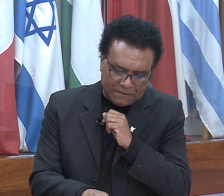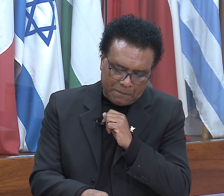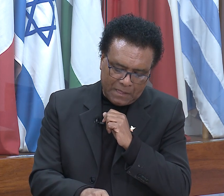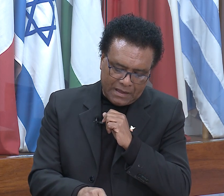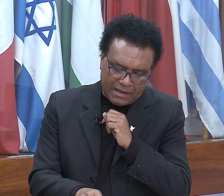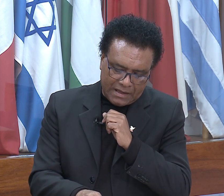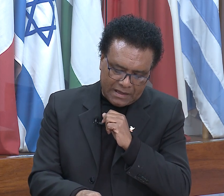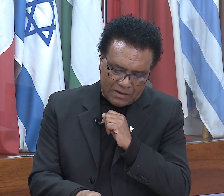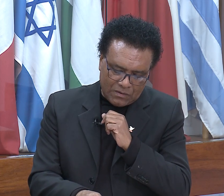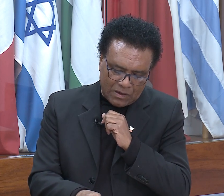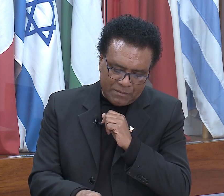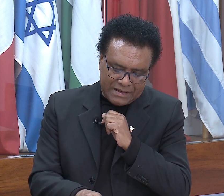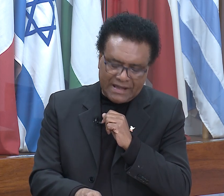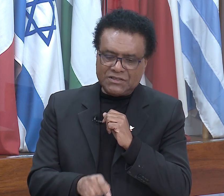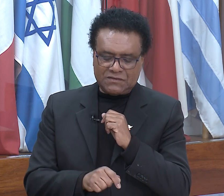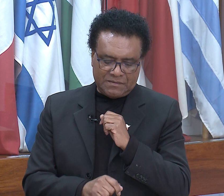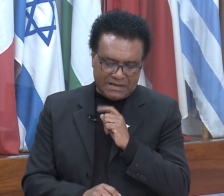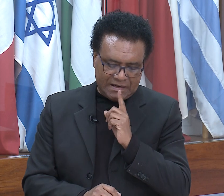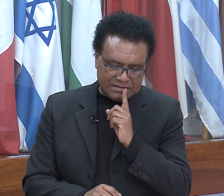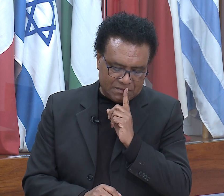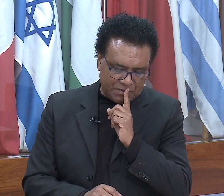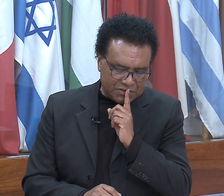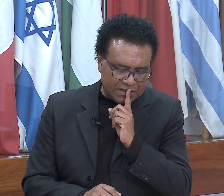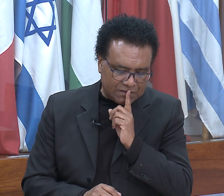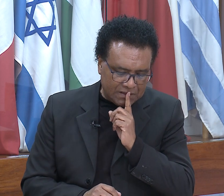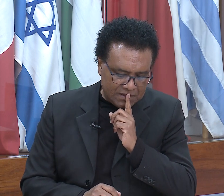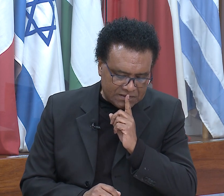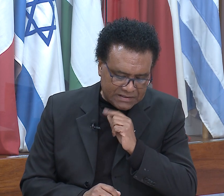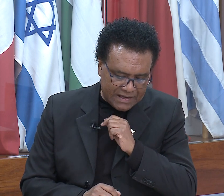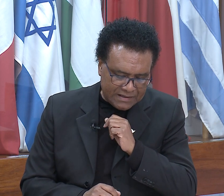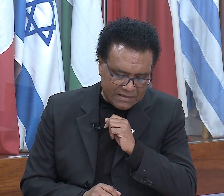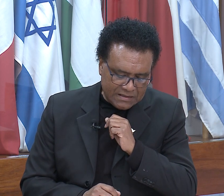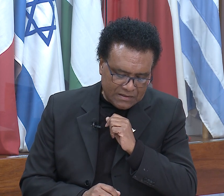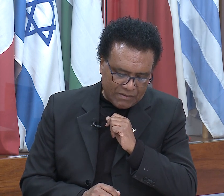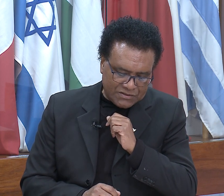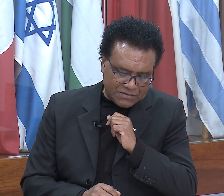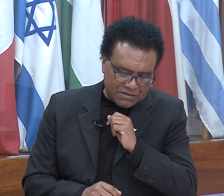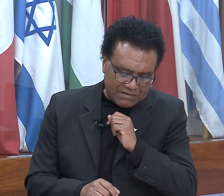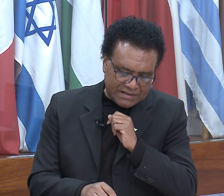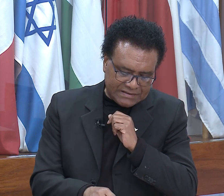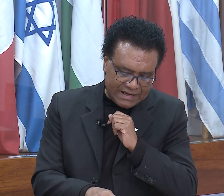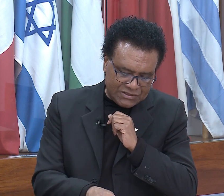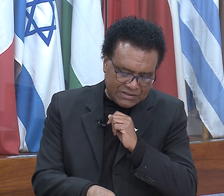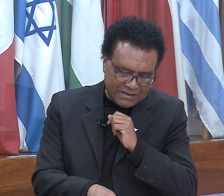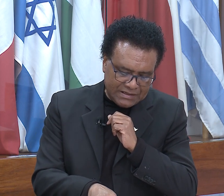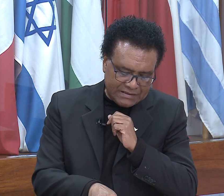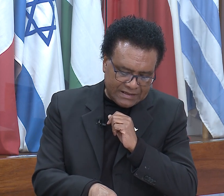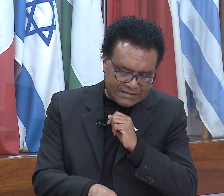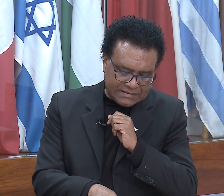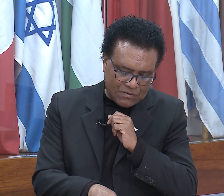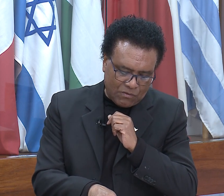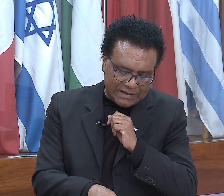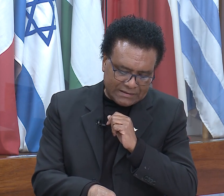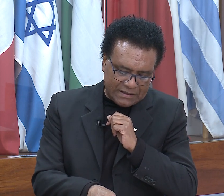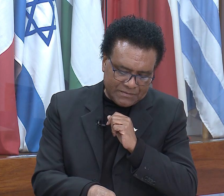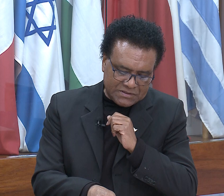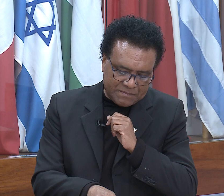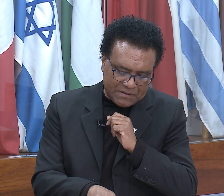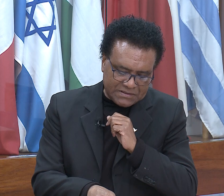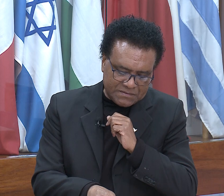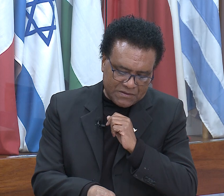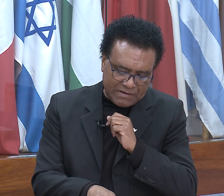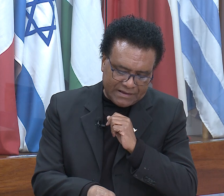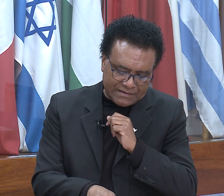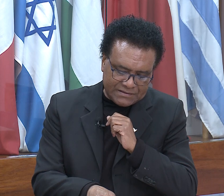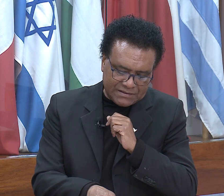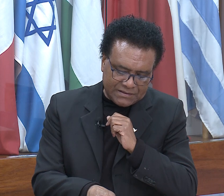também é a homenagem aos familiares é um projeto que insere o Artigo 57 na sessão quarta da lei